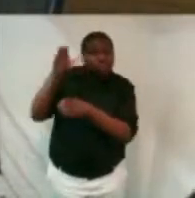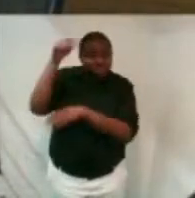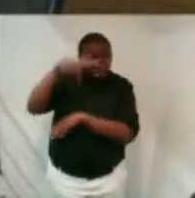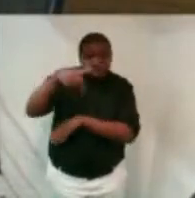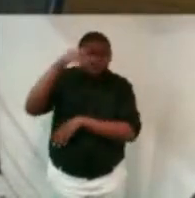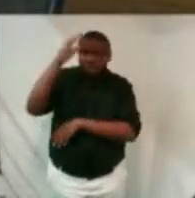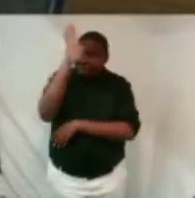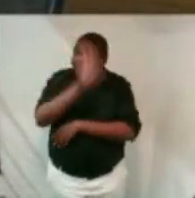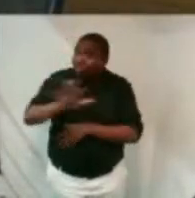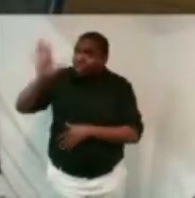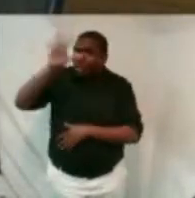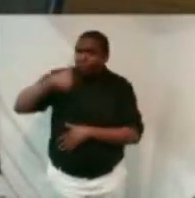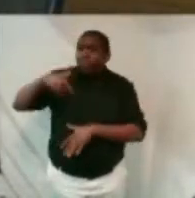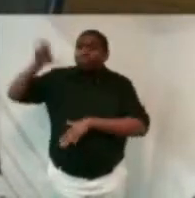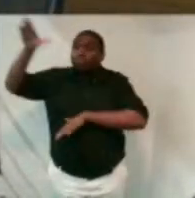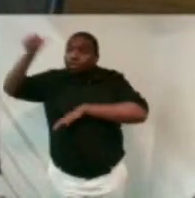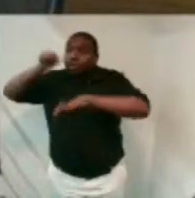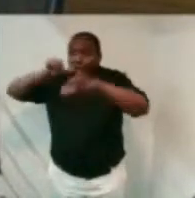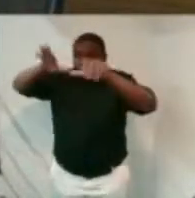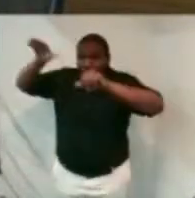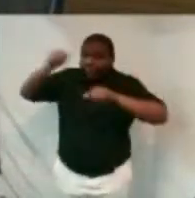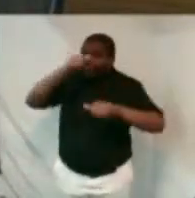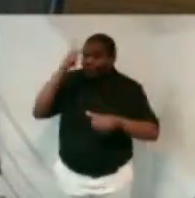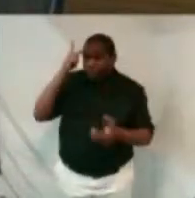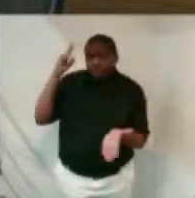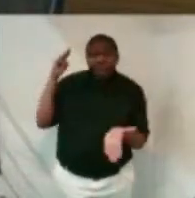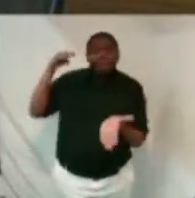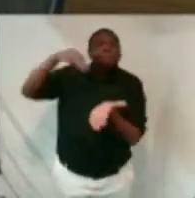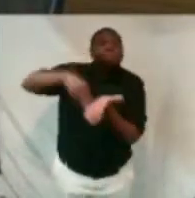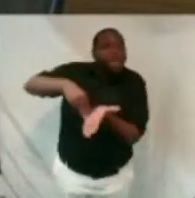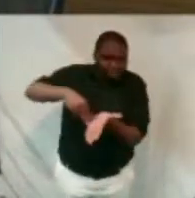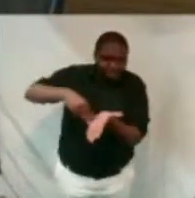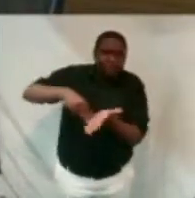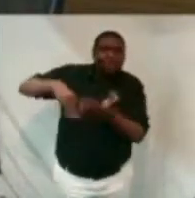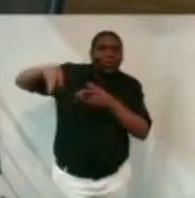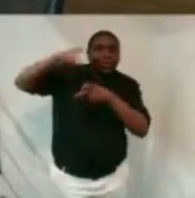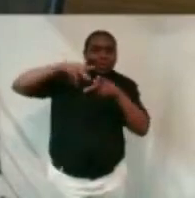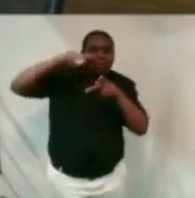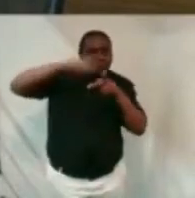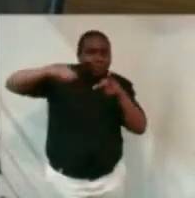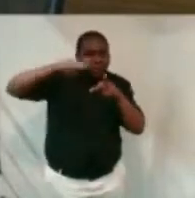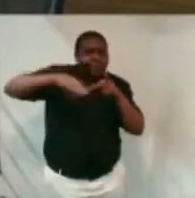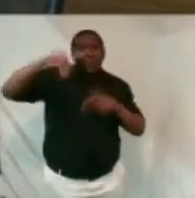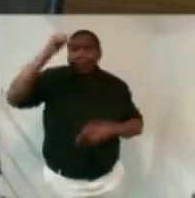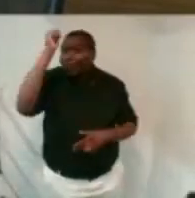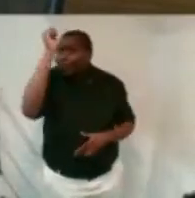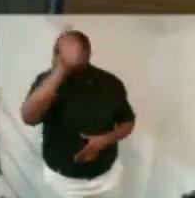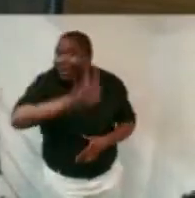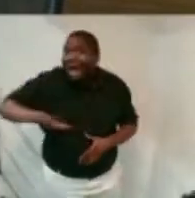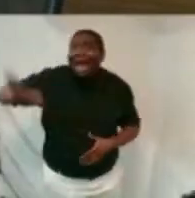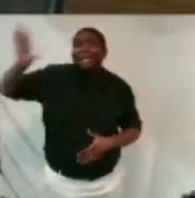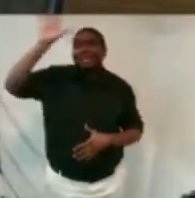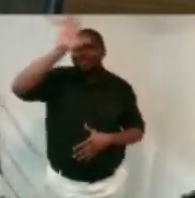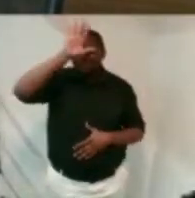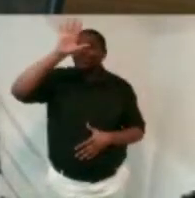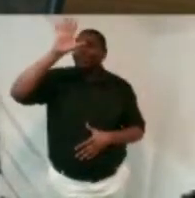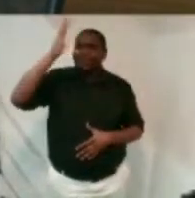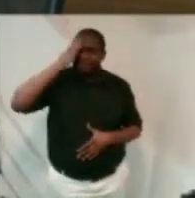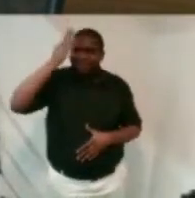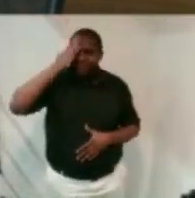decidi reunir membros do Ministério Público de todo o país, com notória especialidade e